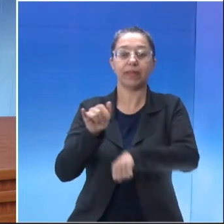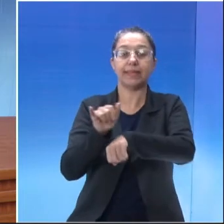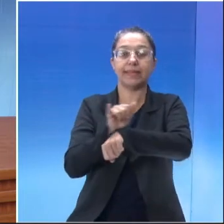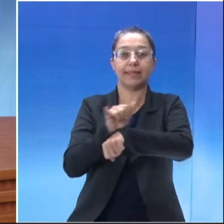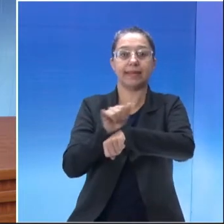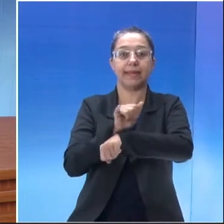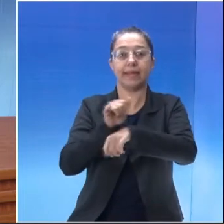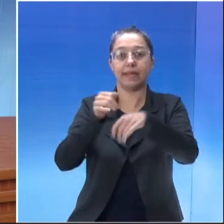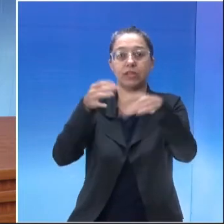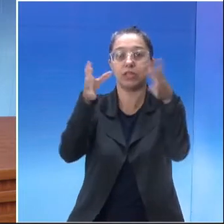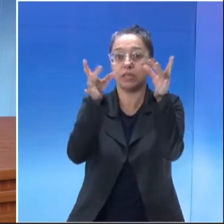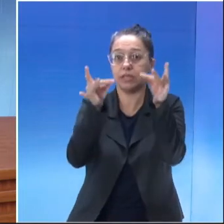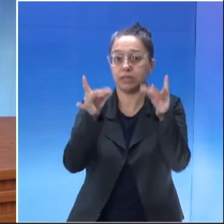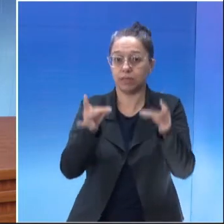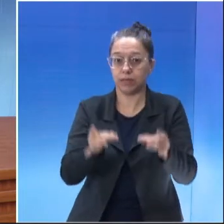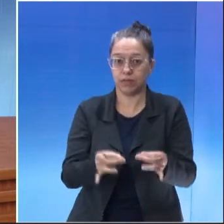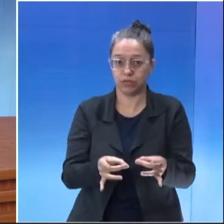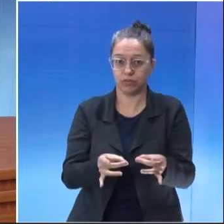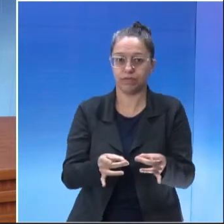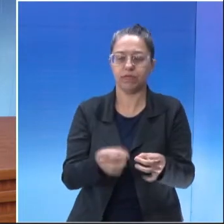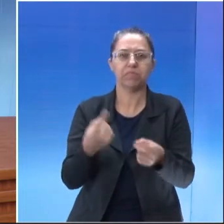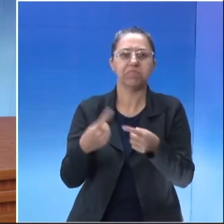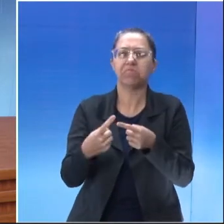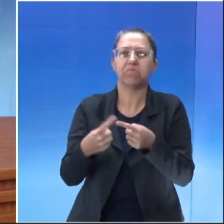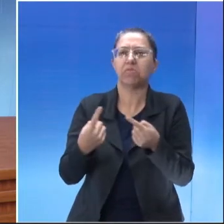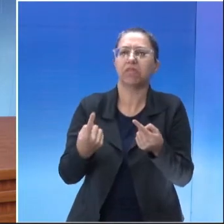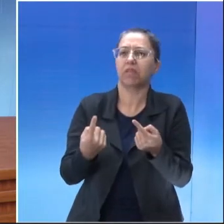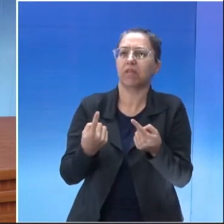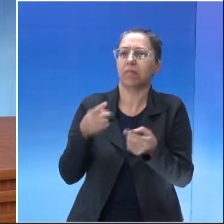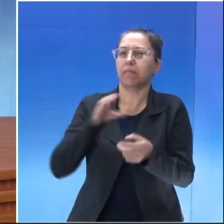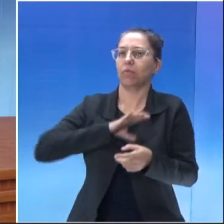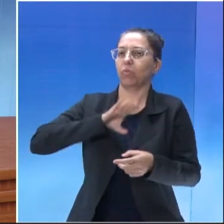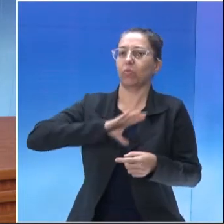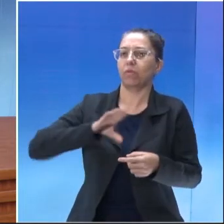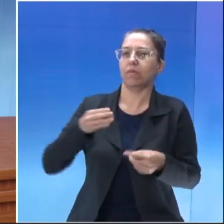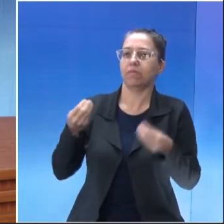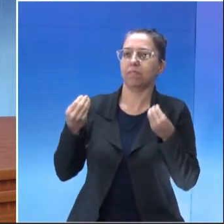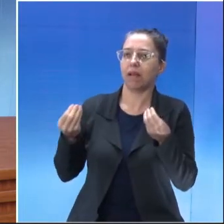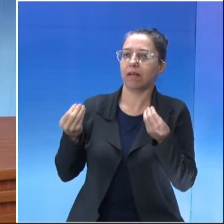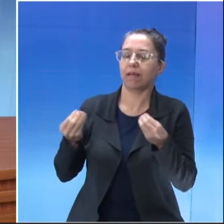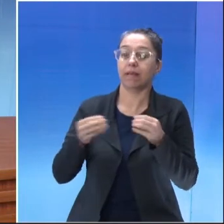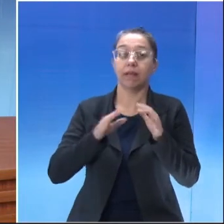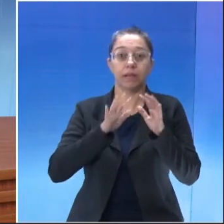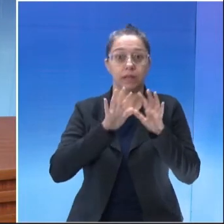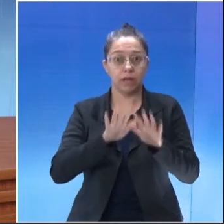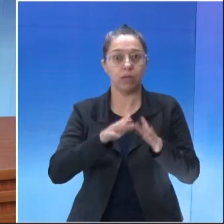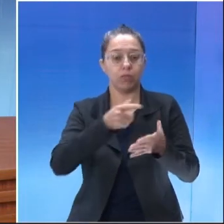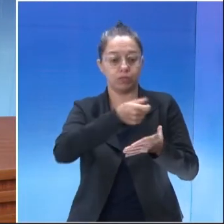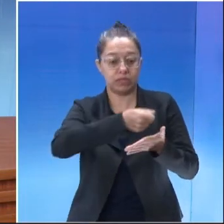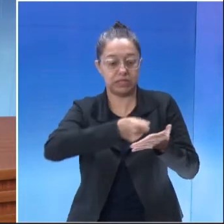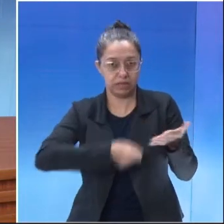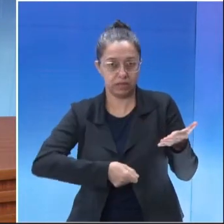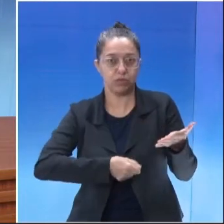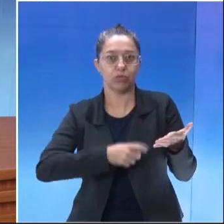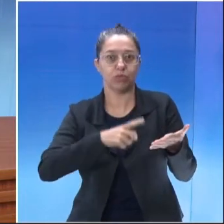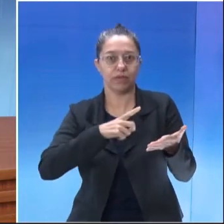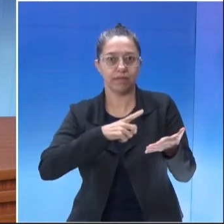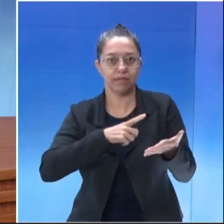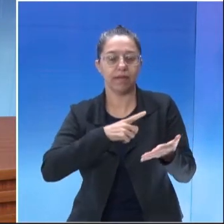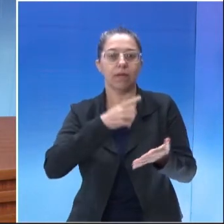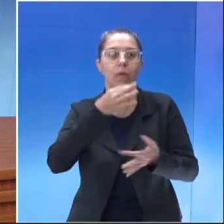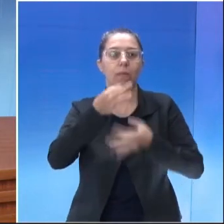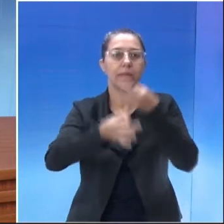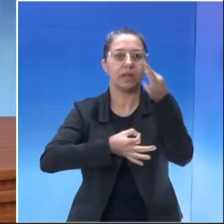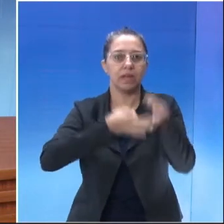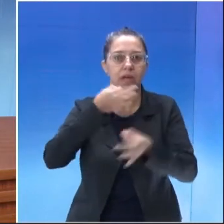argumentativas. Professora, por que essas estratégias argumentativas em língua portuguesa? Porque os textos que dão opiniões, que